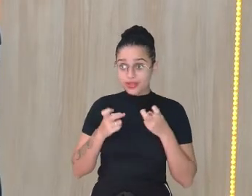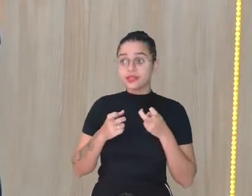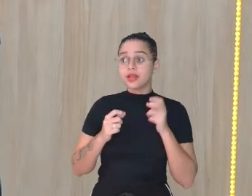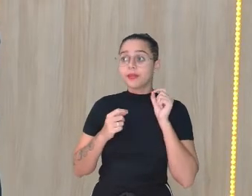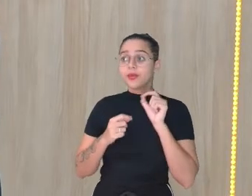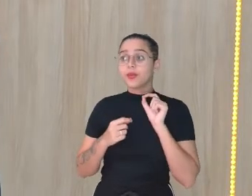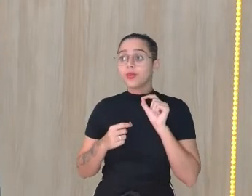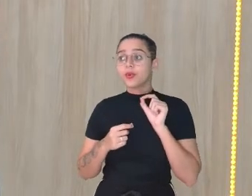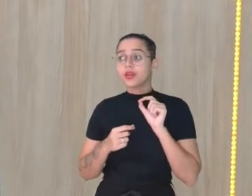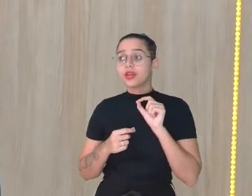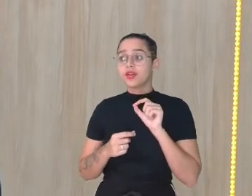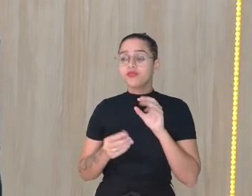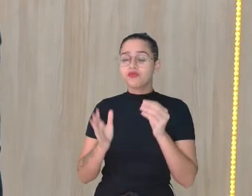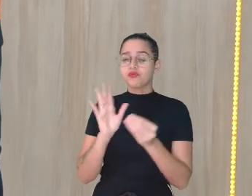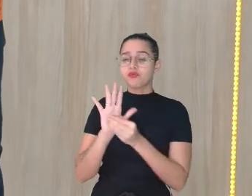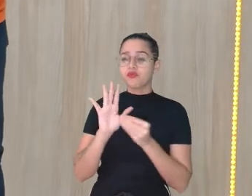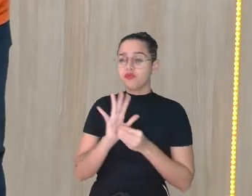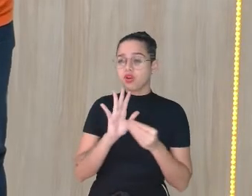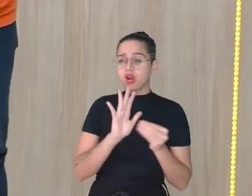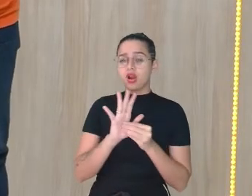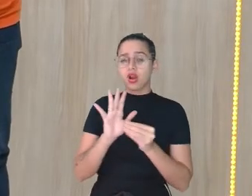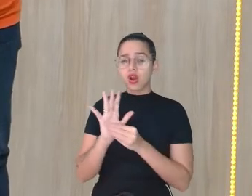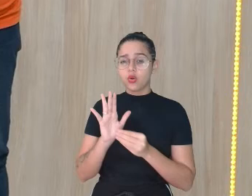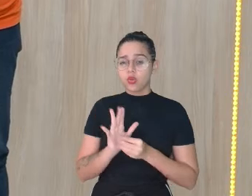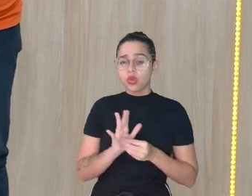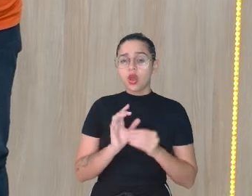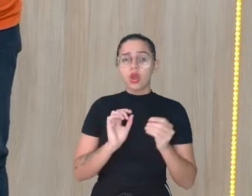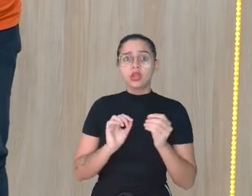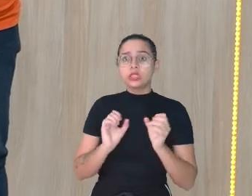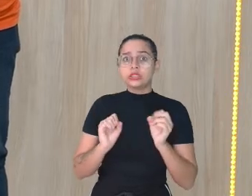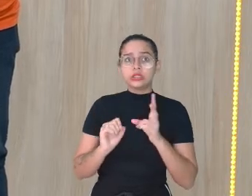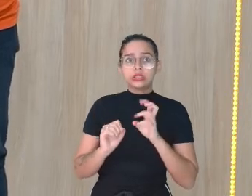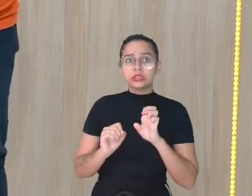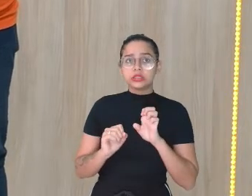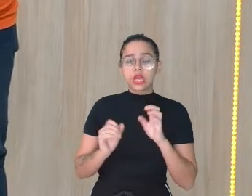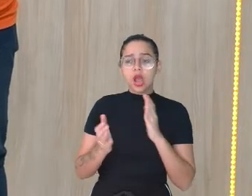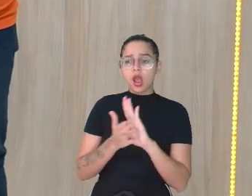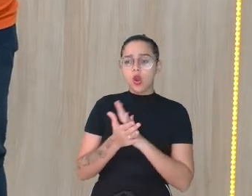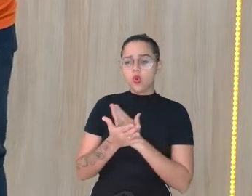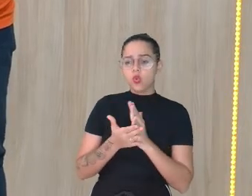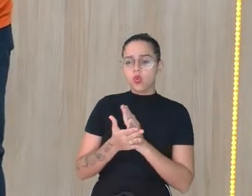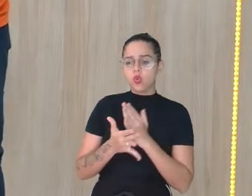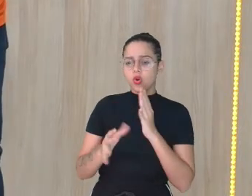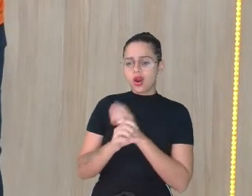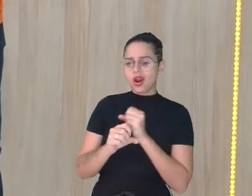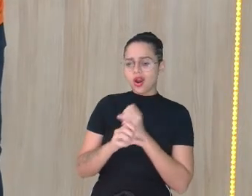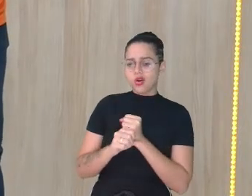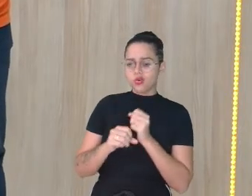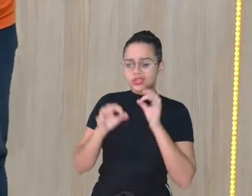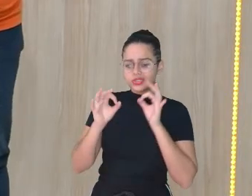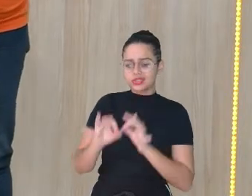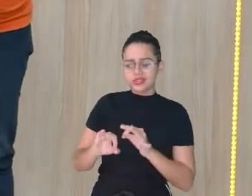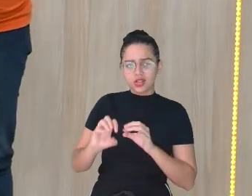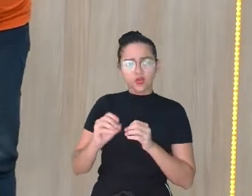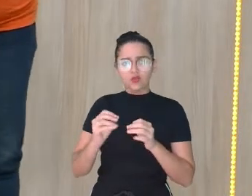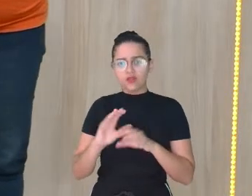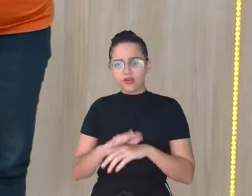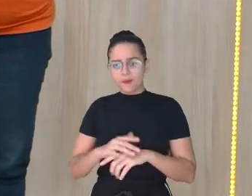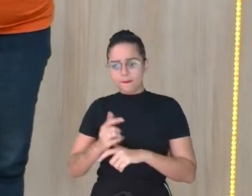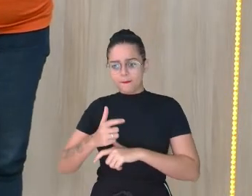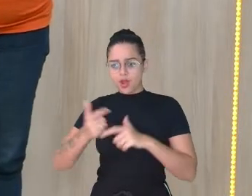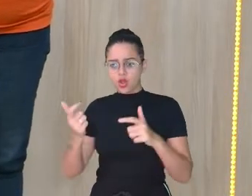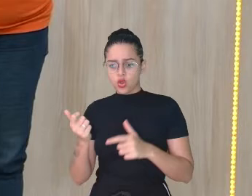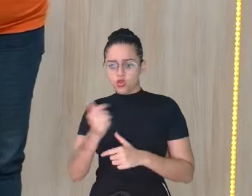o que falta, se algum cálculo não está muito correto, se vai ficar maior do que o